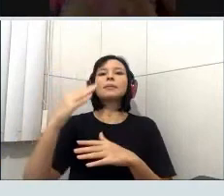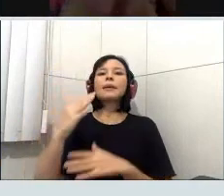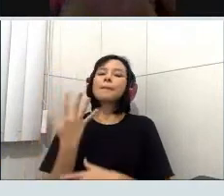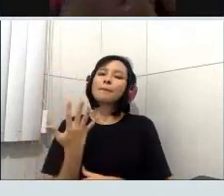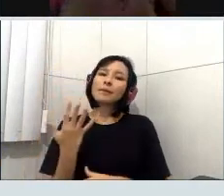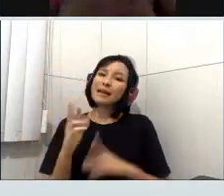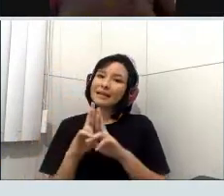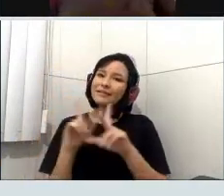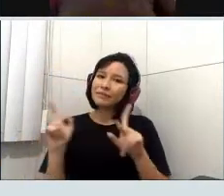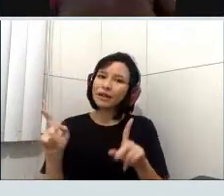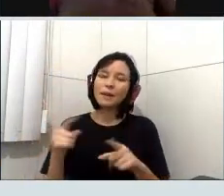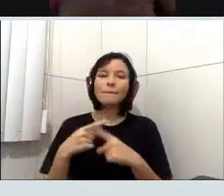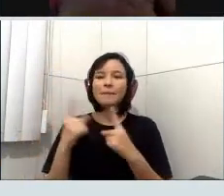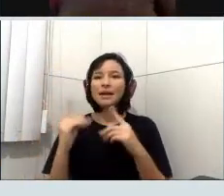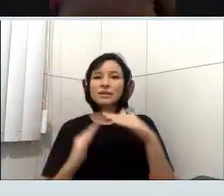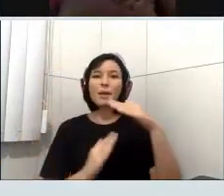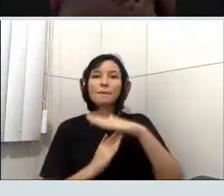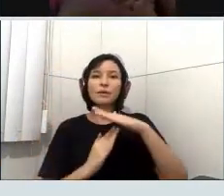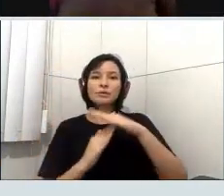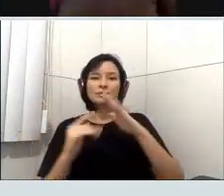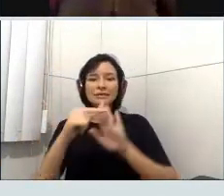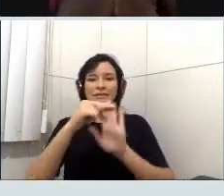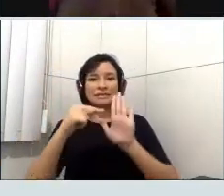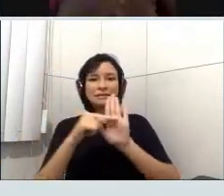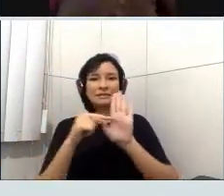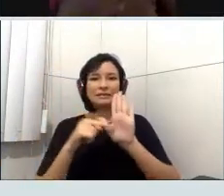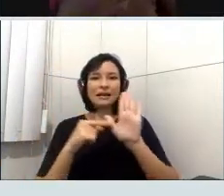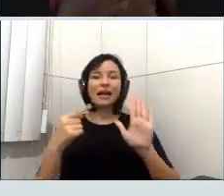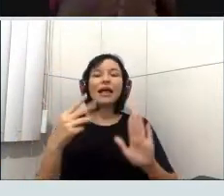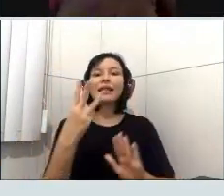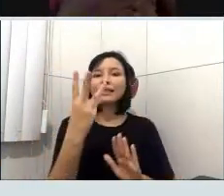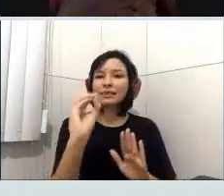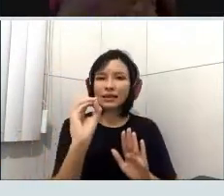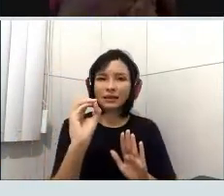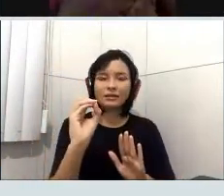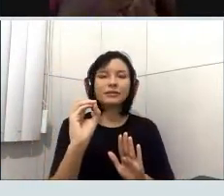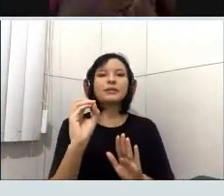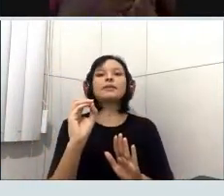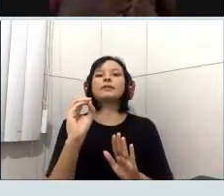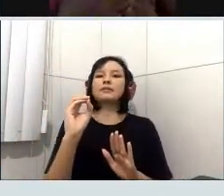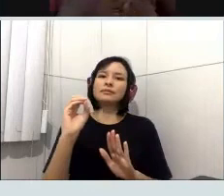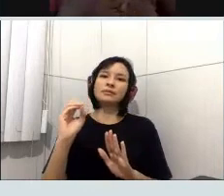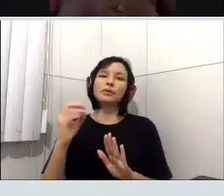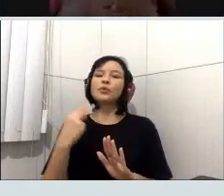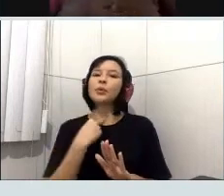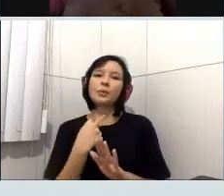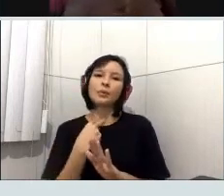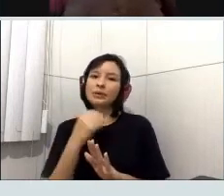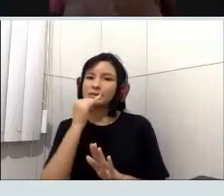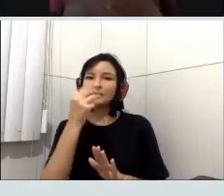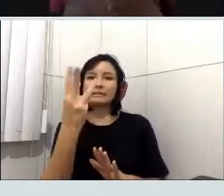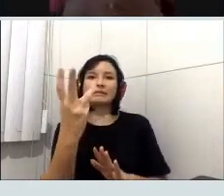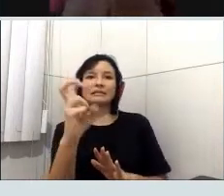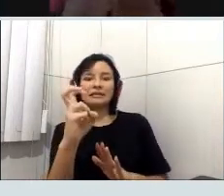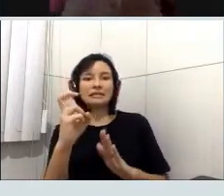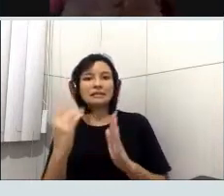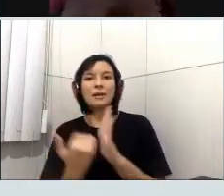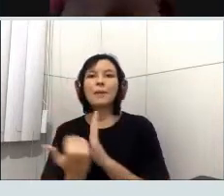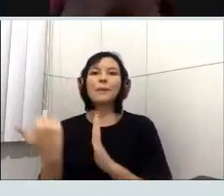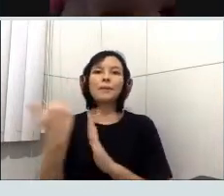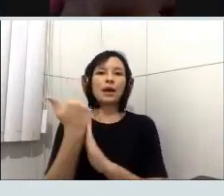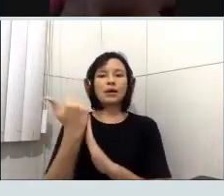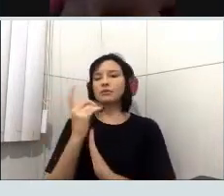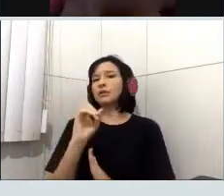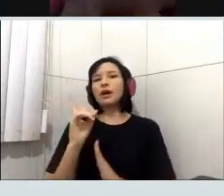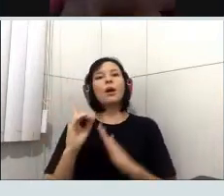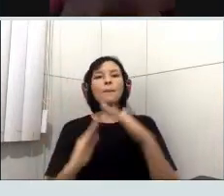diferente, mas o máximo de linhas é 30, viu, gente? É 30 no Enem, não vamos escrever redação com 35 mais que isso, porque vocês não